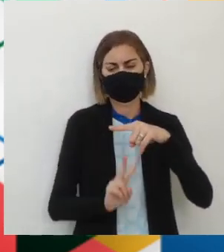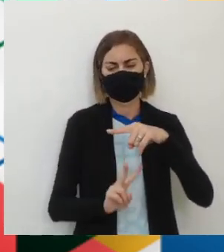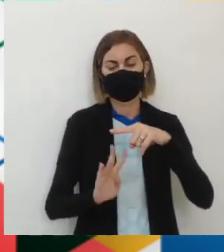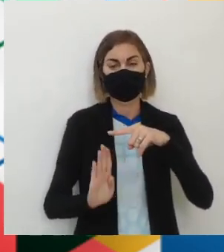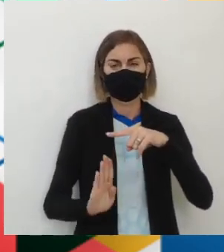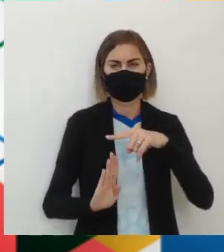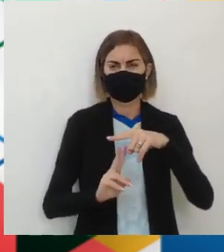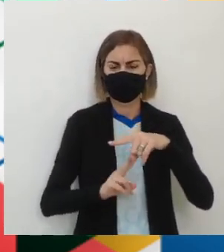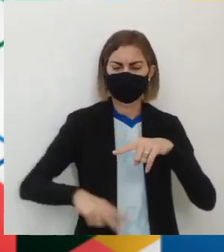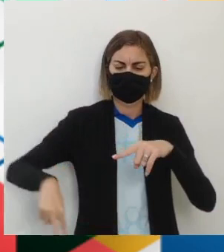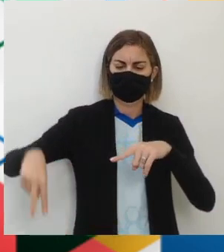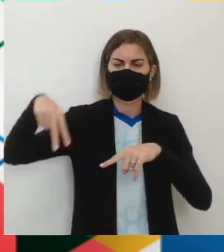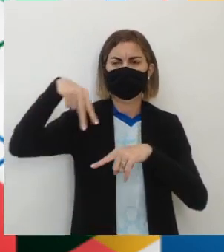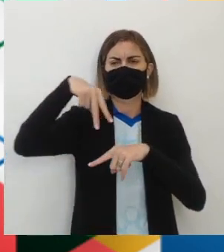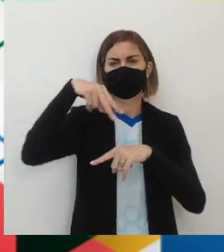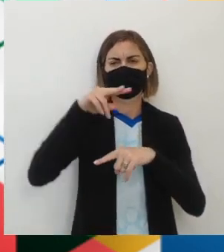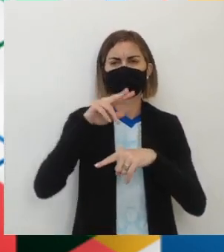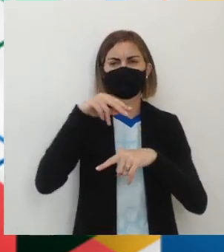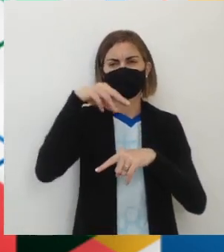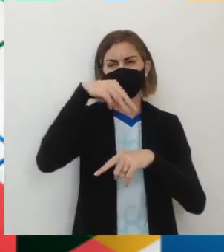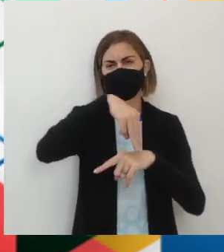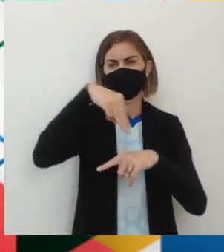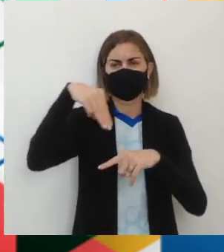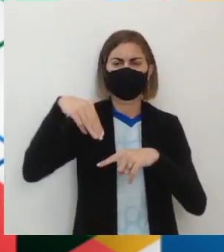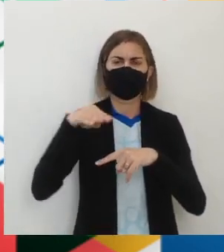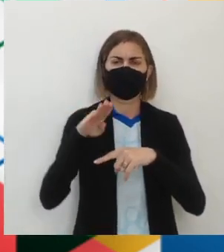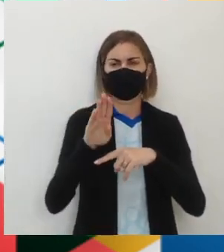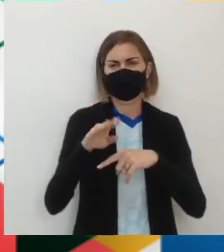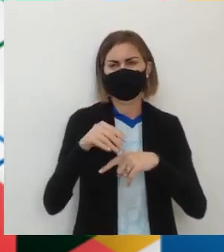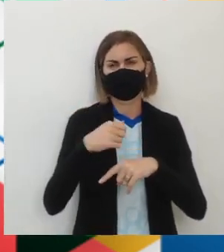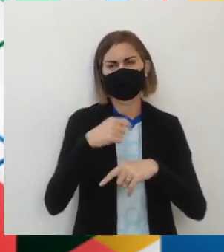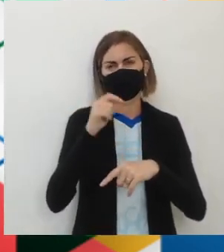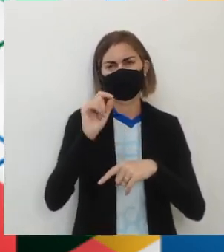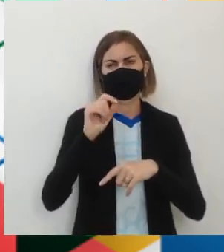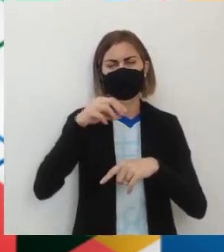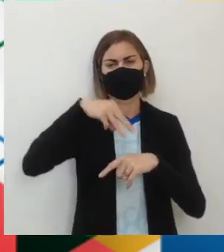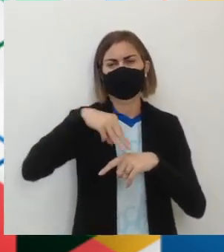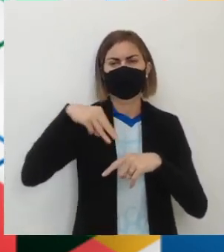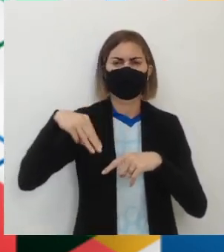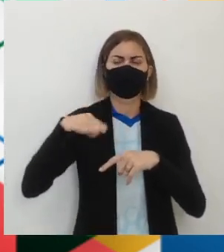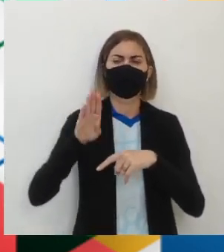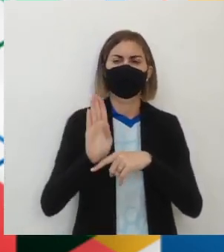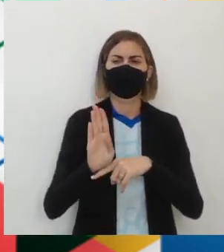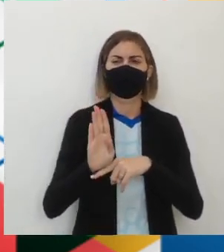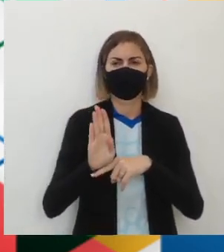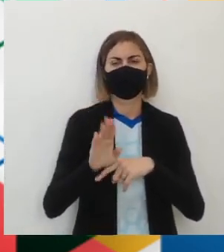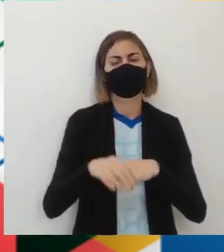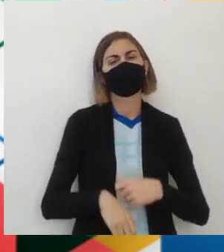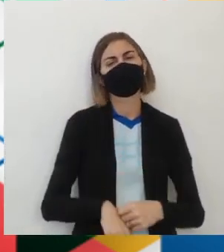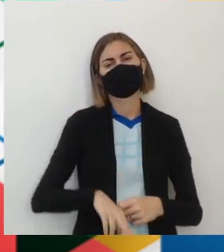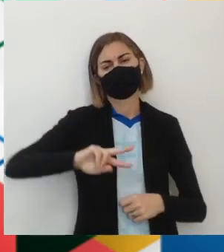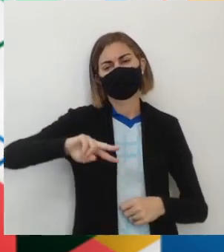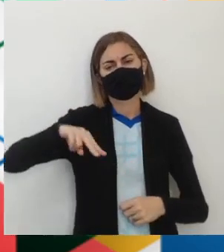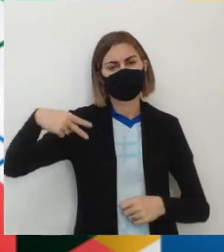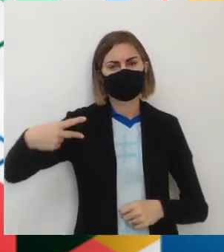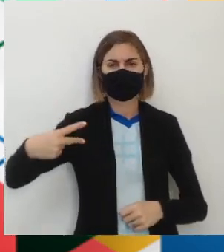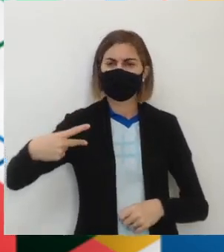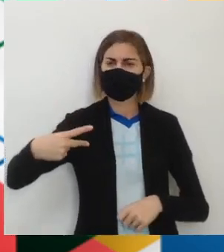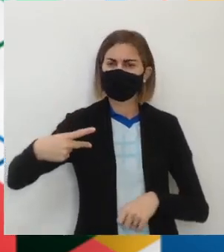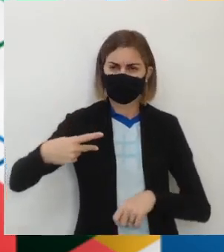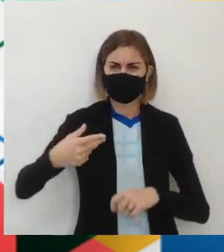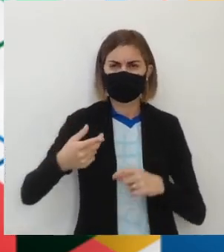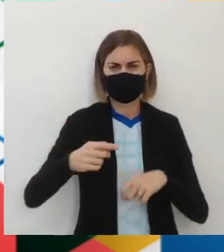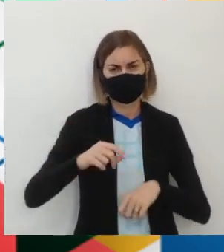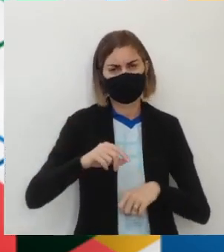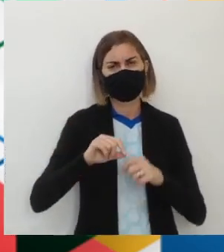velocidade do gás B está embaixo, na equação, a sua massa molar aparece em cima.